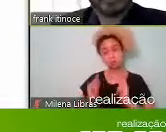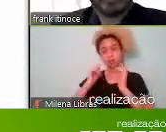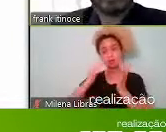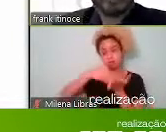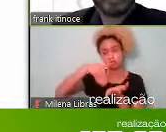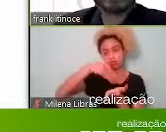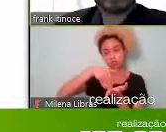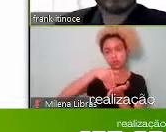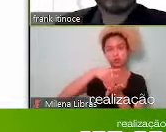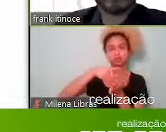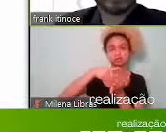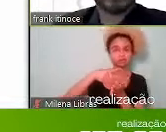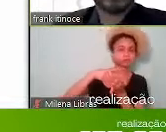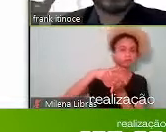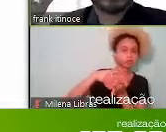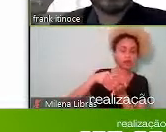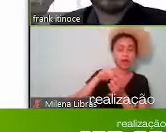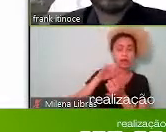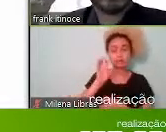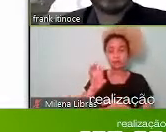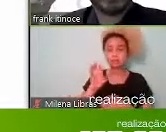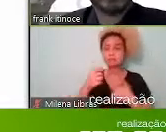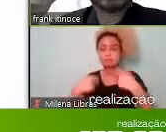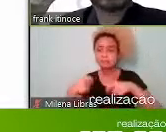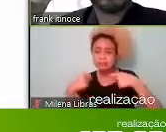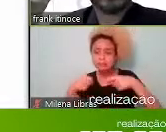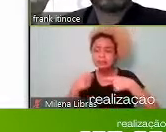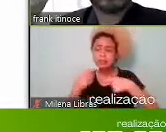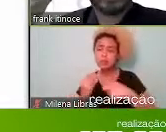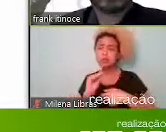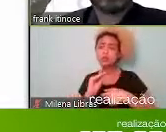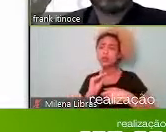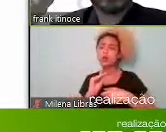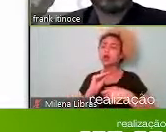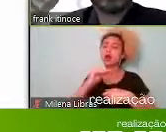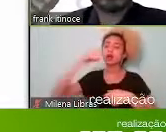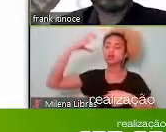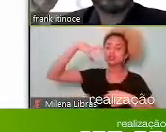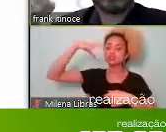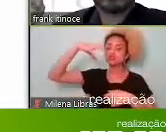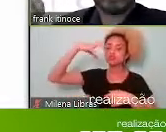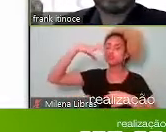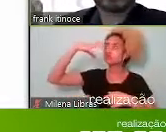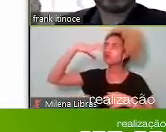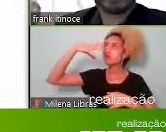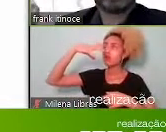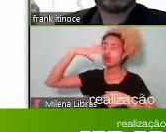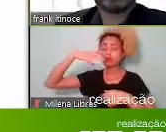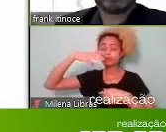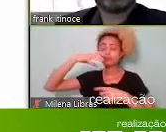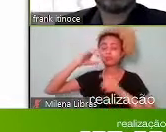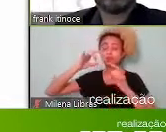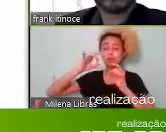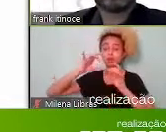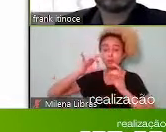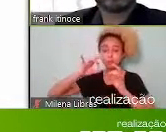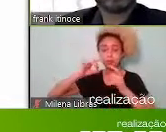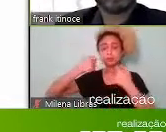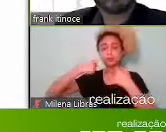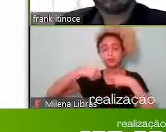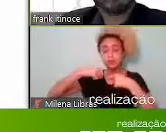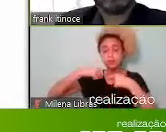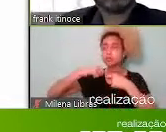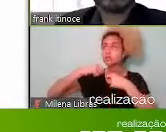escritórios dessa altura, tem que colocar chuveiro automático. Esse chuveiro automático tem que ser com